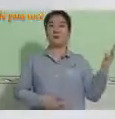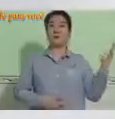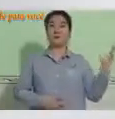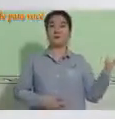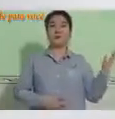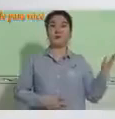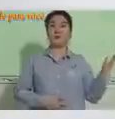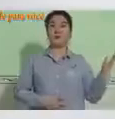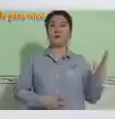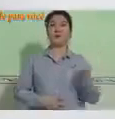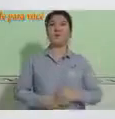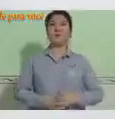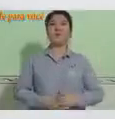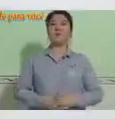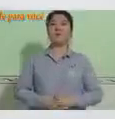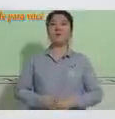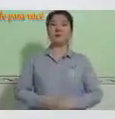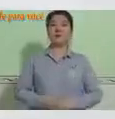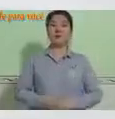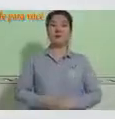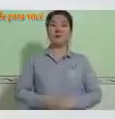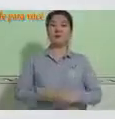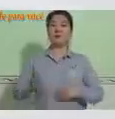REPETIR 10 vezes.